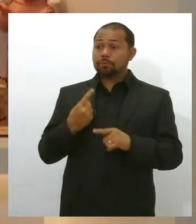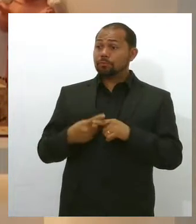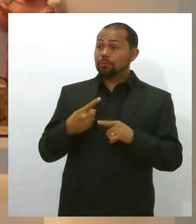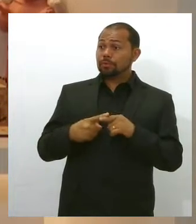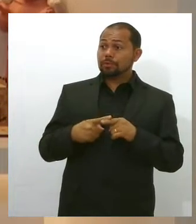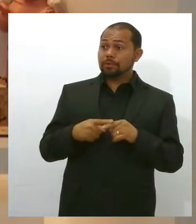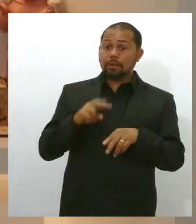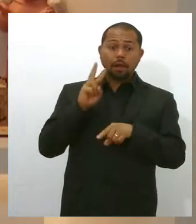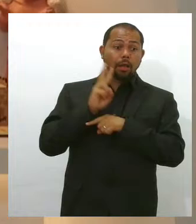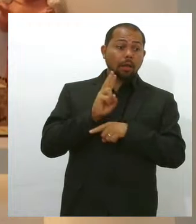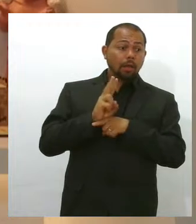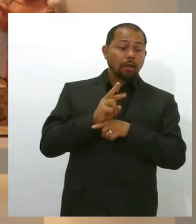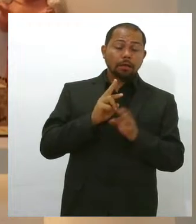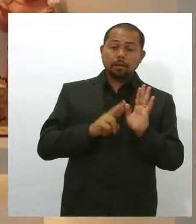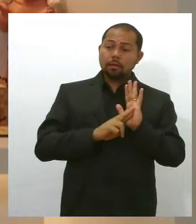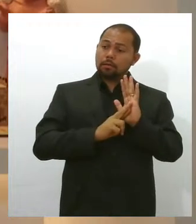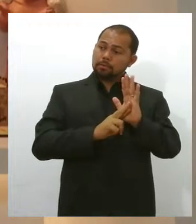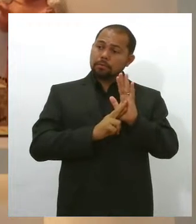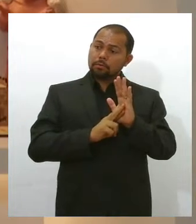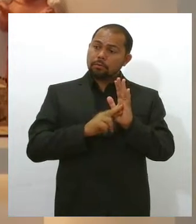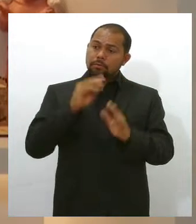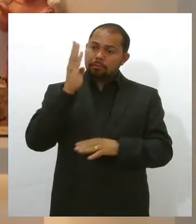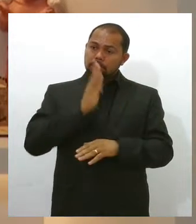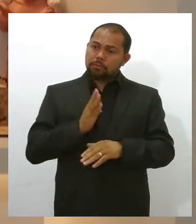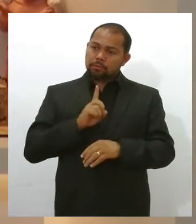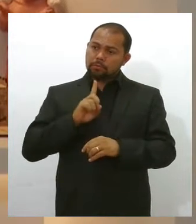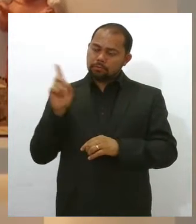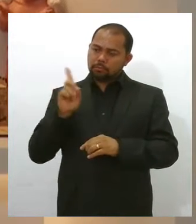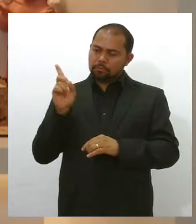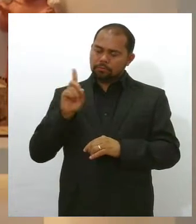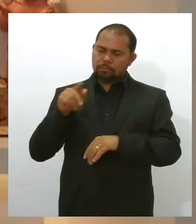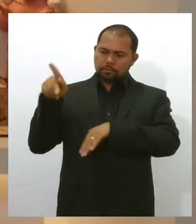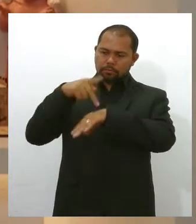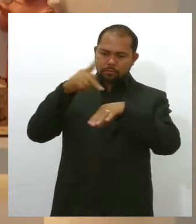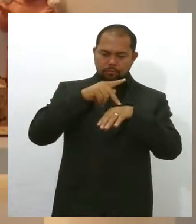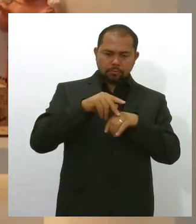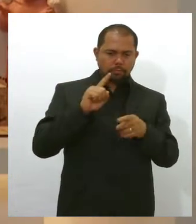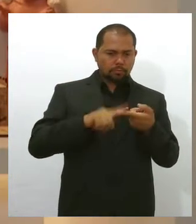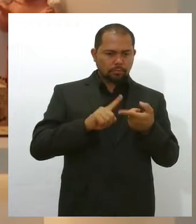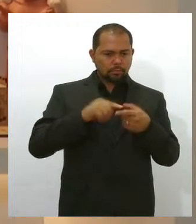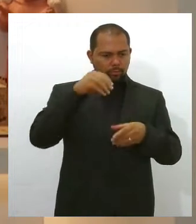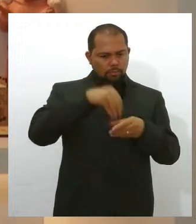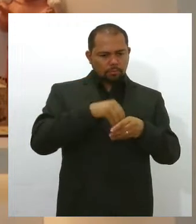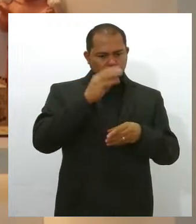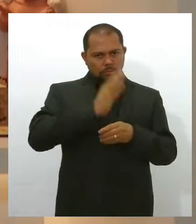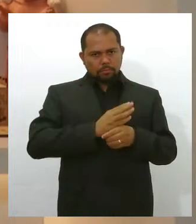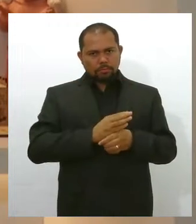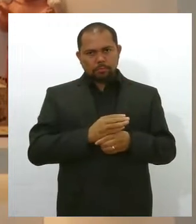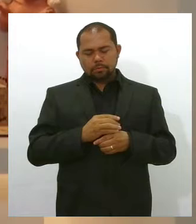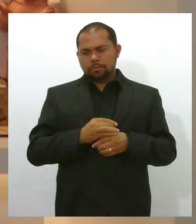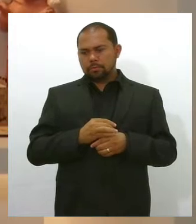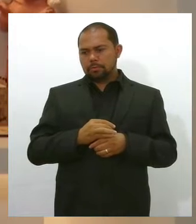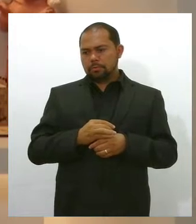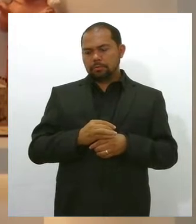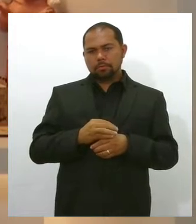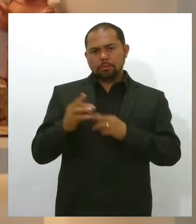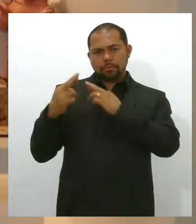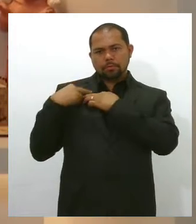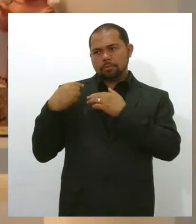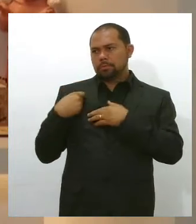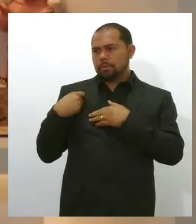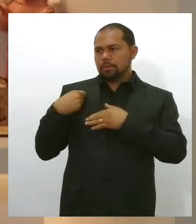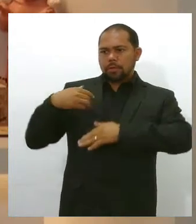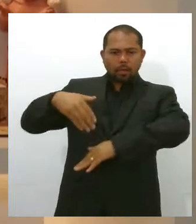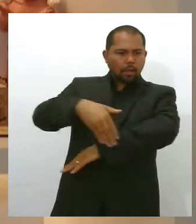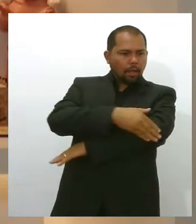das relações exteriores como também internamente ela responsável até para inaugurar o br-101 no hospital botar o nome de